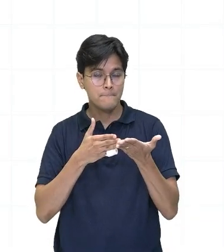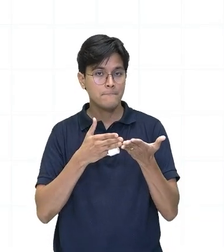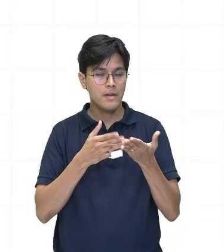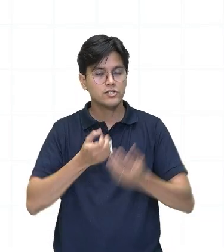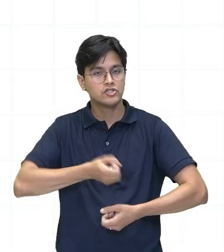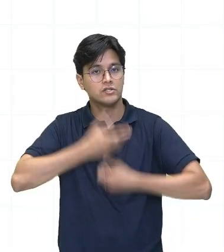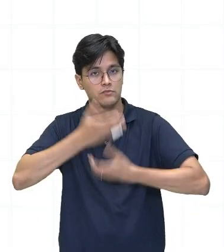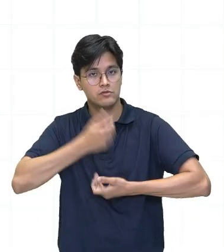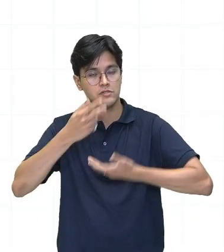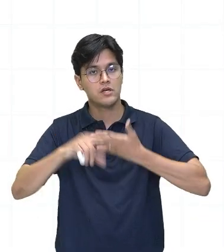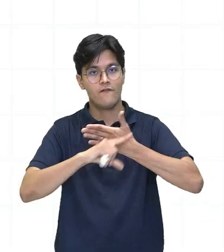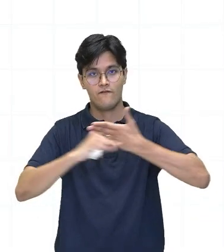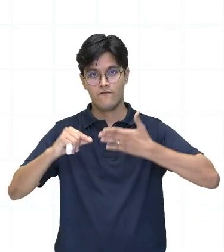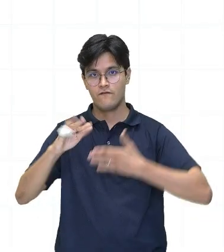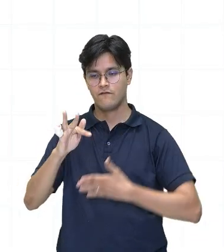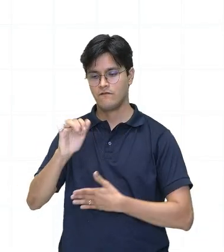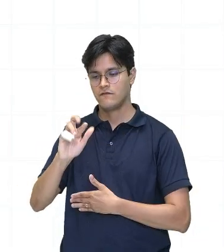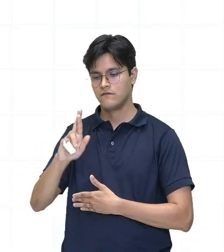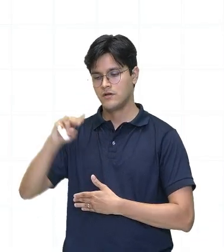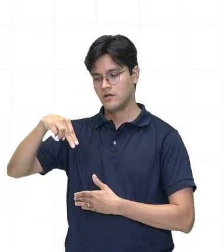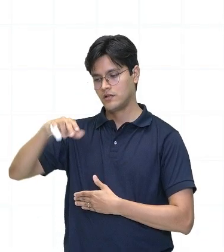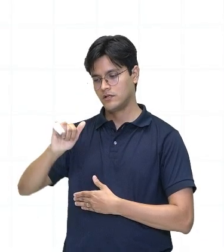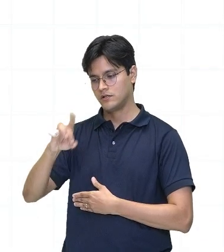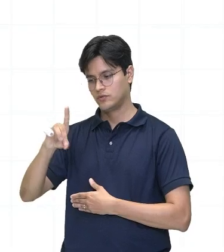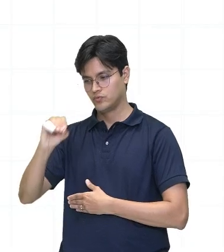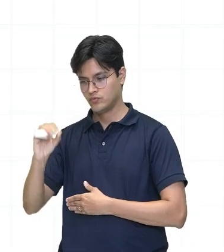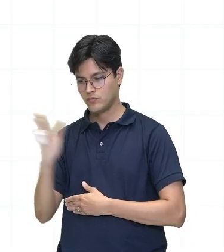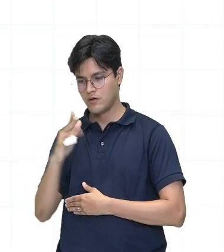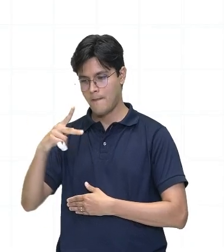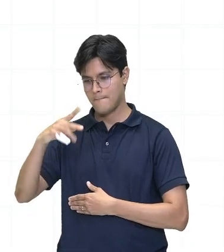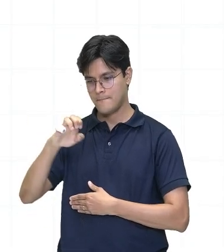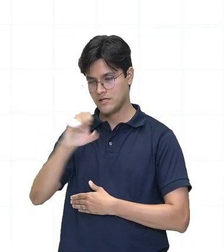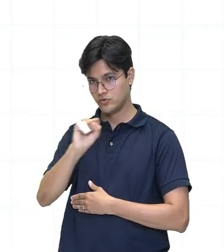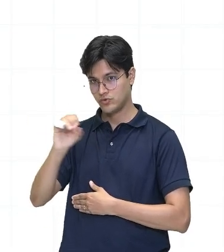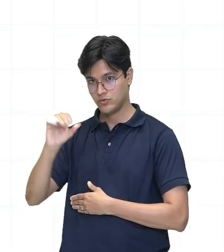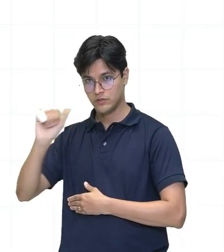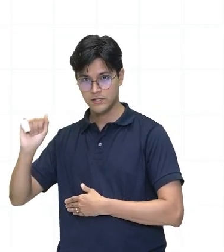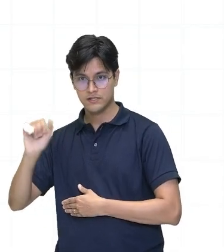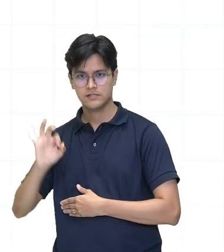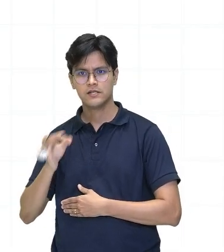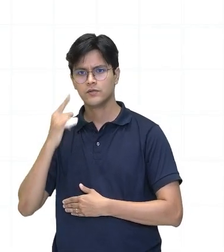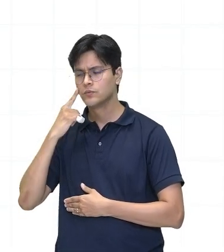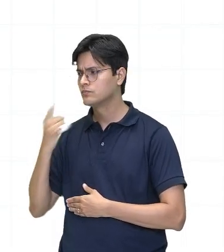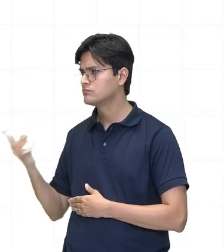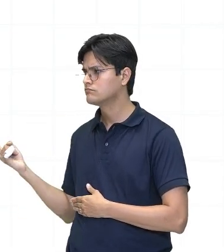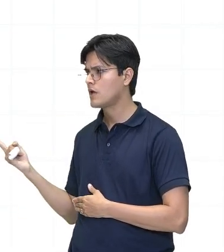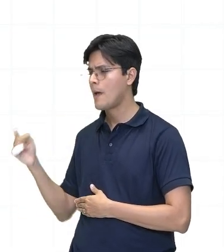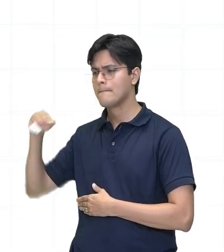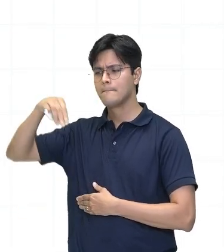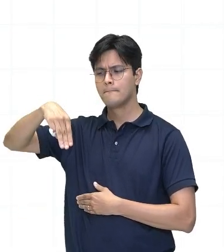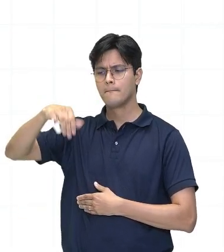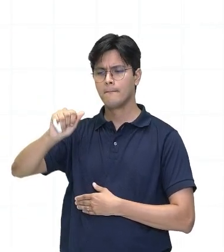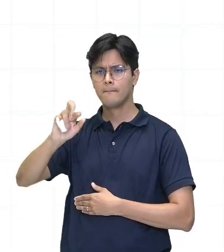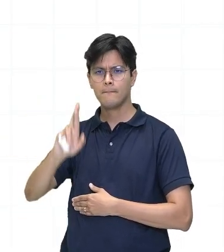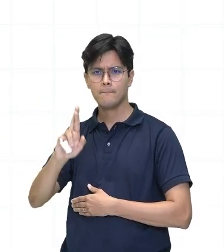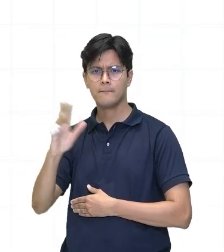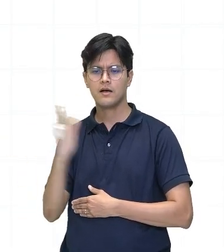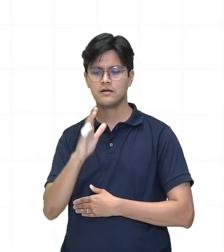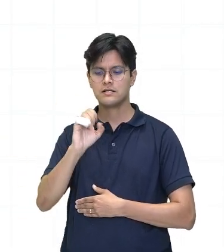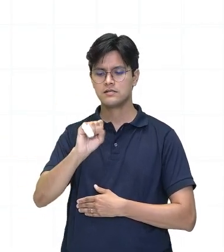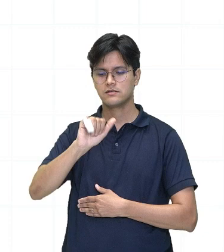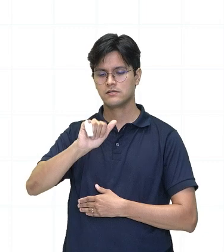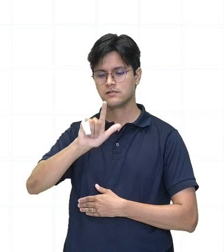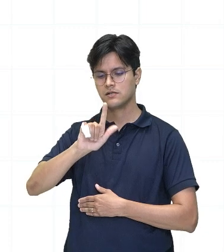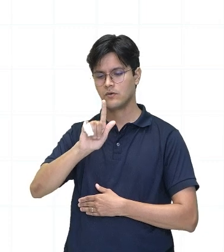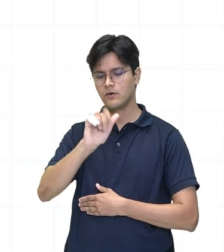Fernando Pessoa. Aqui, ó, todos nós sabemos que o mar é salgado. Por que tem um salgado aí? Nesse caso,